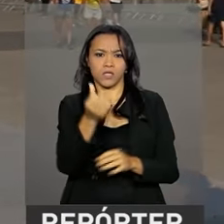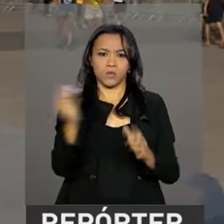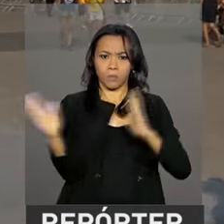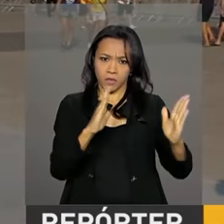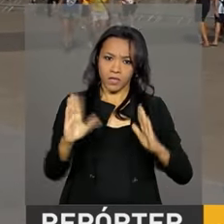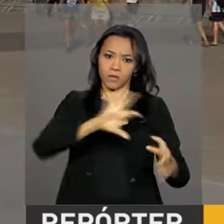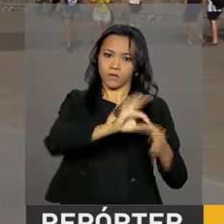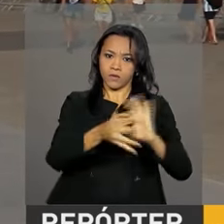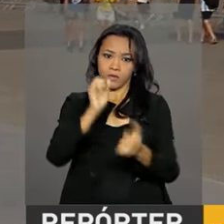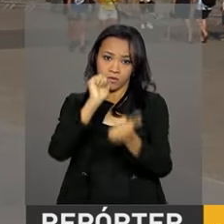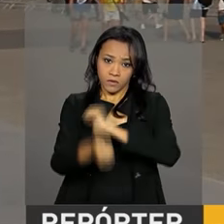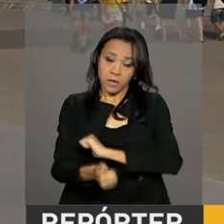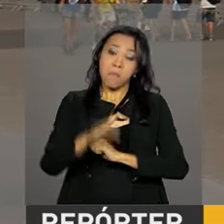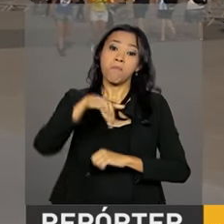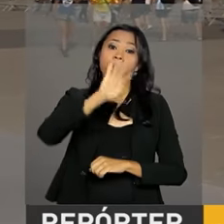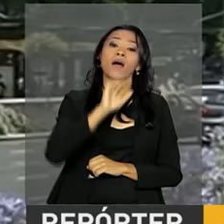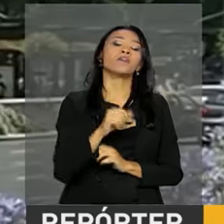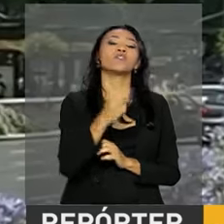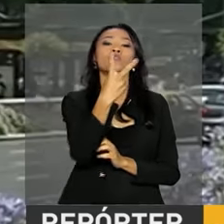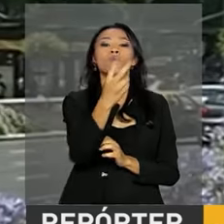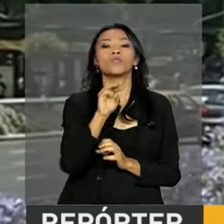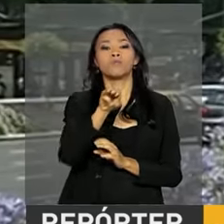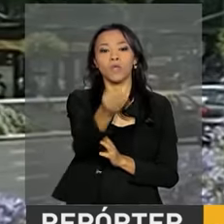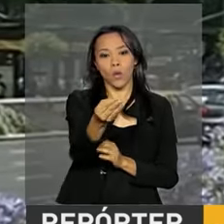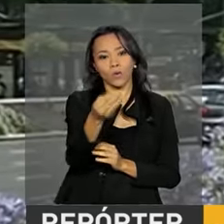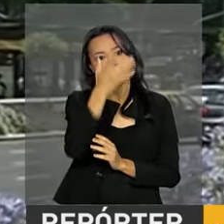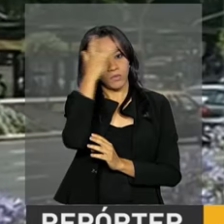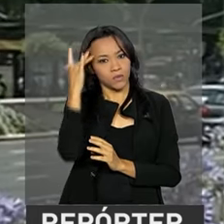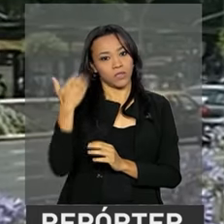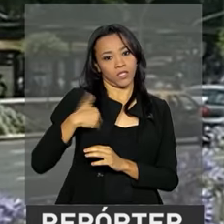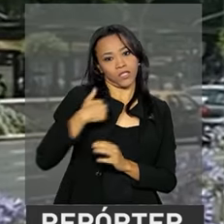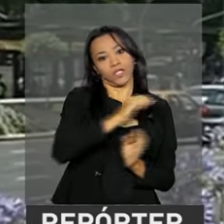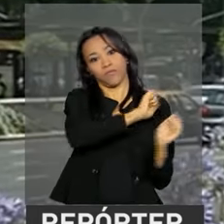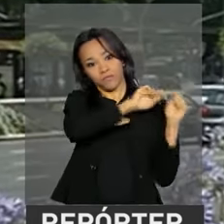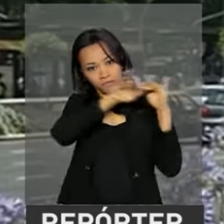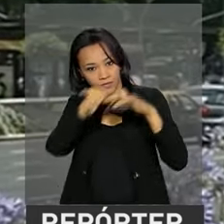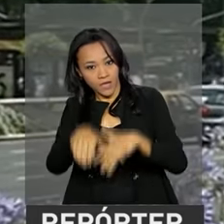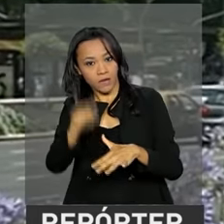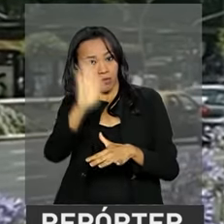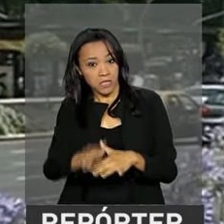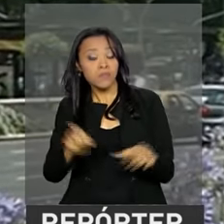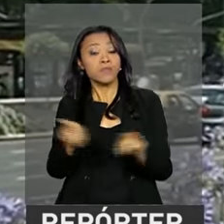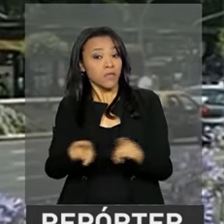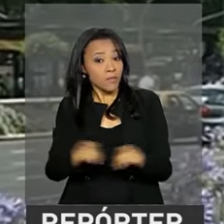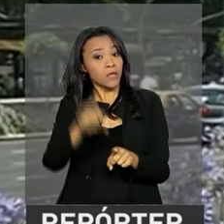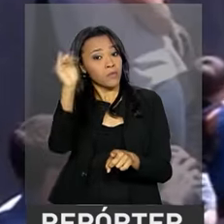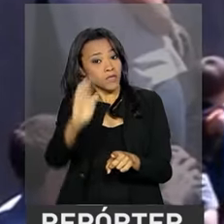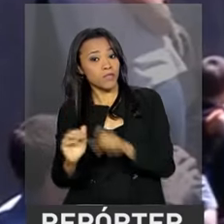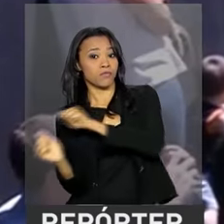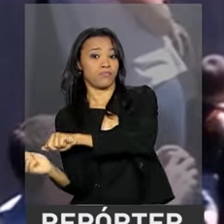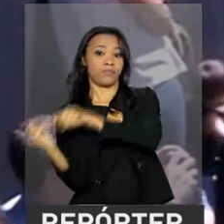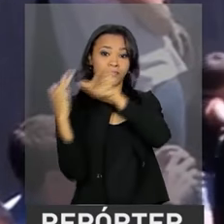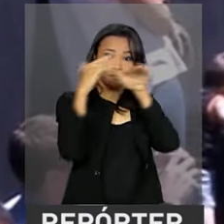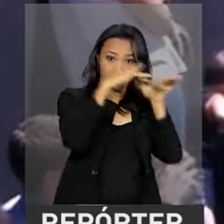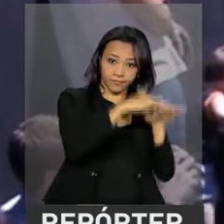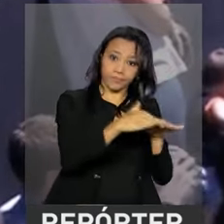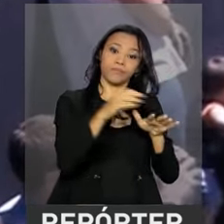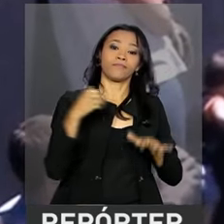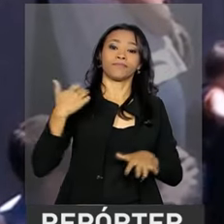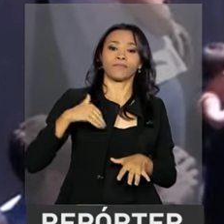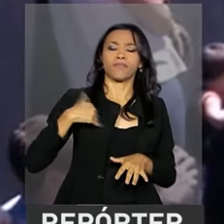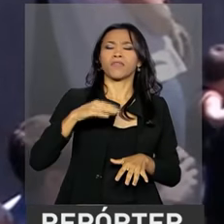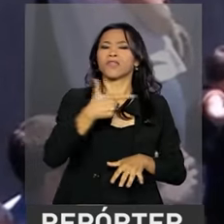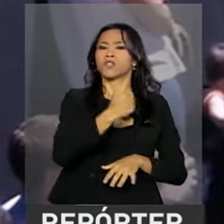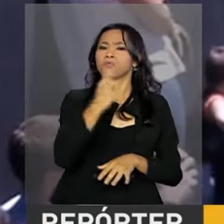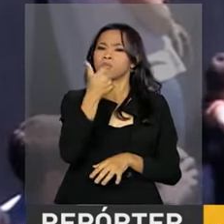2 milhões de argentinos entraram no Brasil. Os brasileiros também visitam bastante o país vizinho. Em 2015, mais